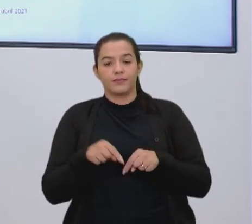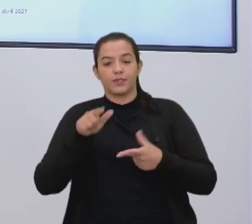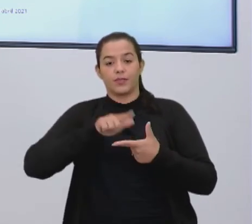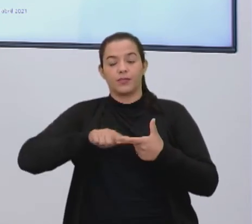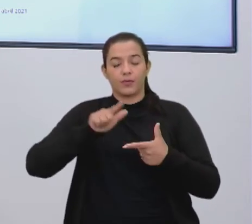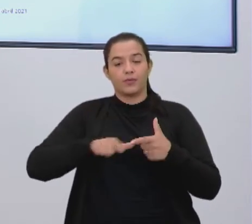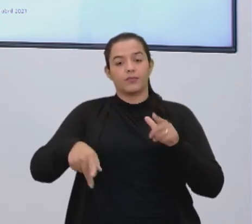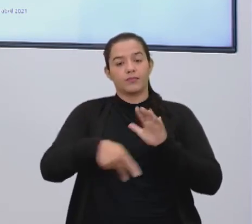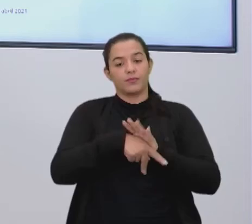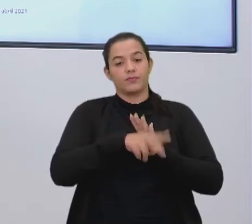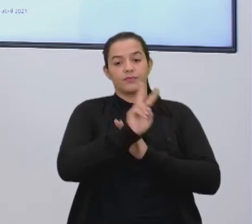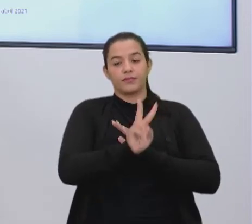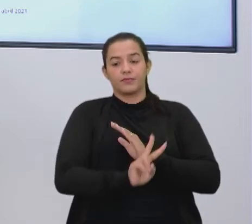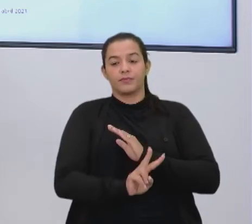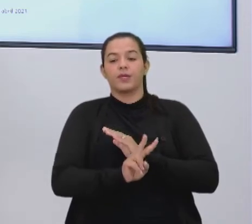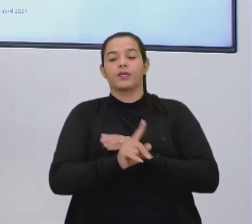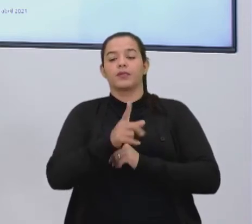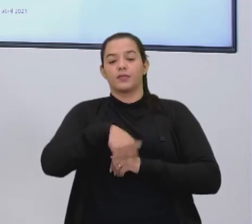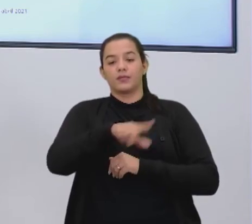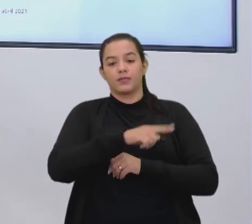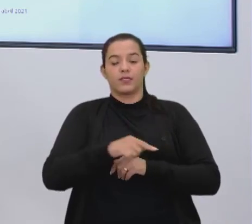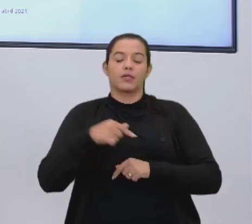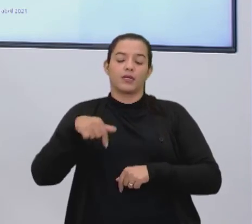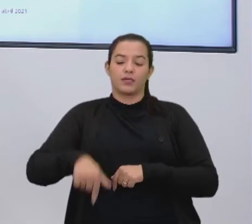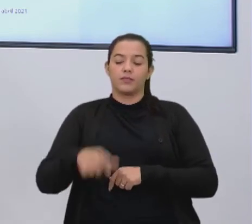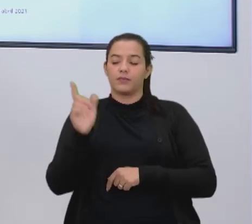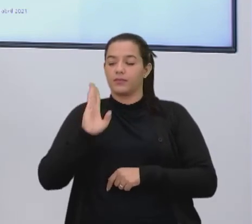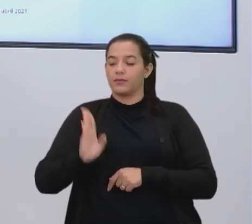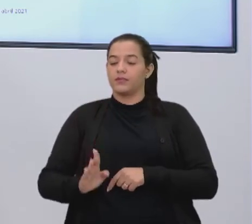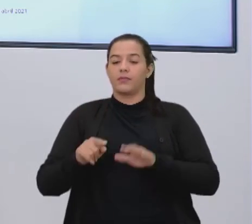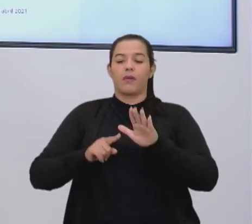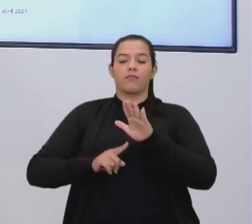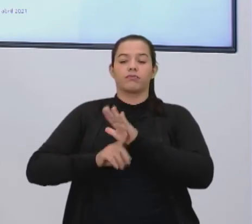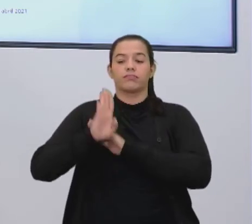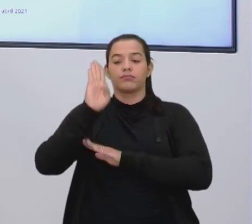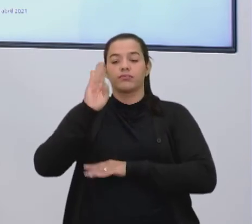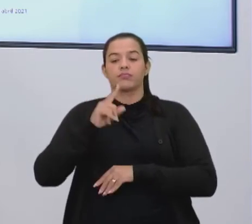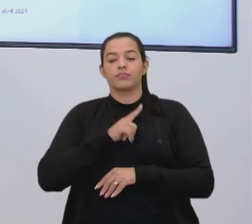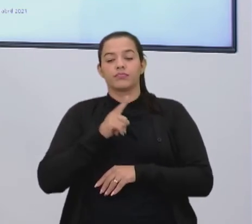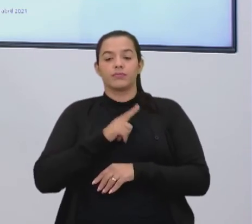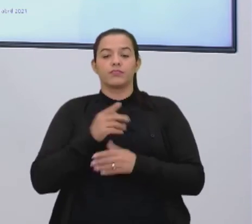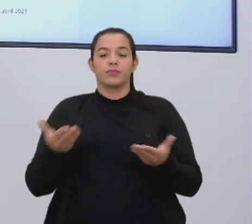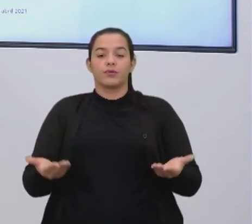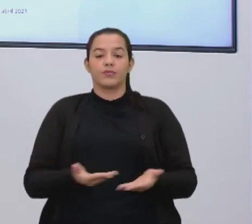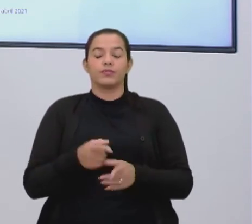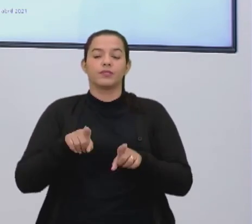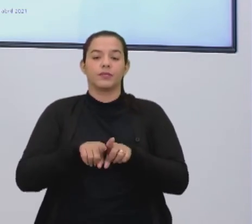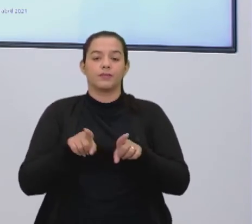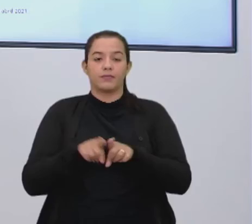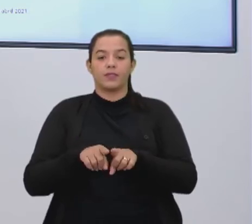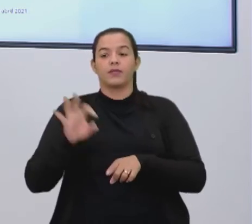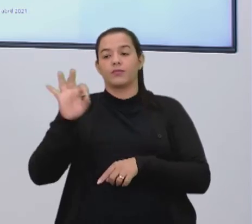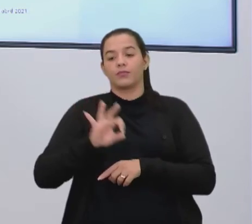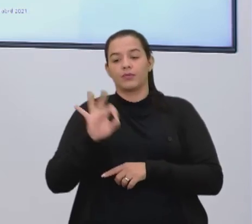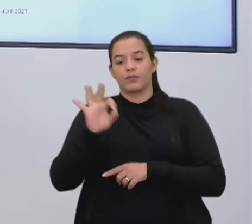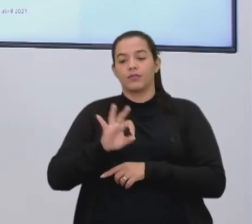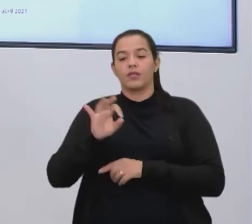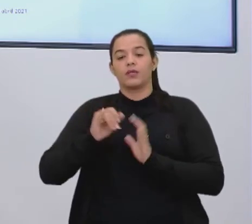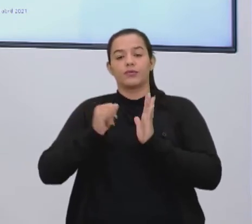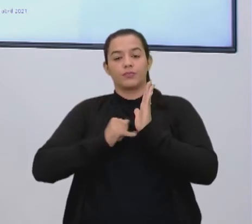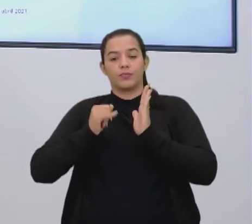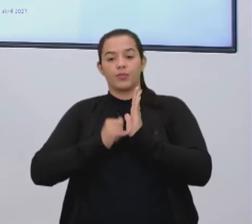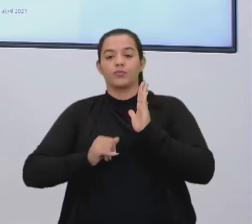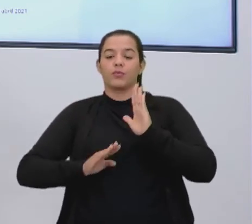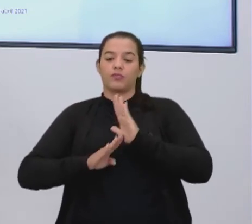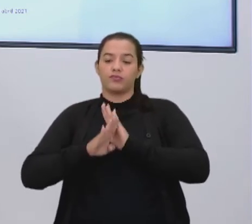próprio país, como a hiperinflação, né? Eu acho que a gente pode olhar isso hoje, a gente também está com uma inflação muito alta no Brasil, vocês